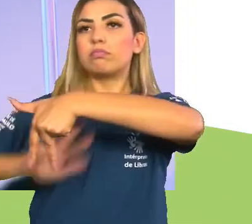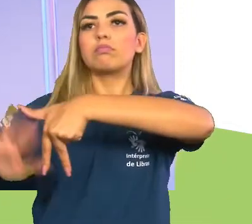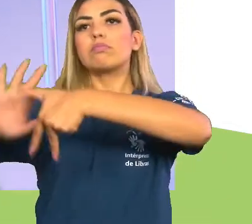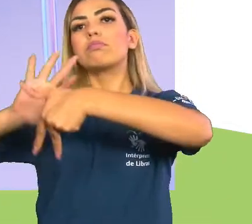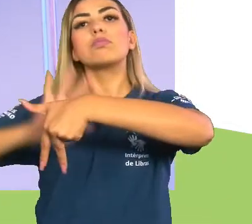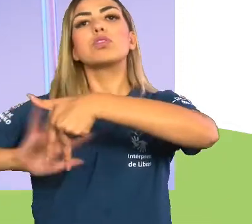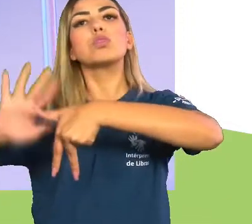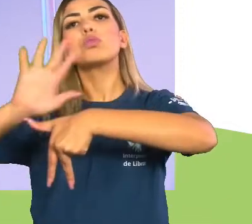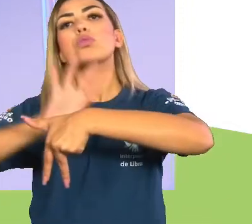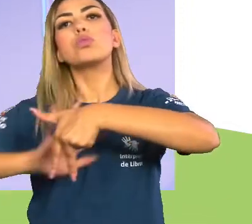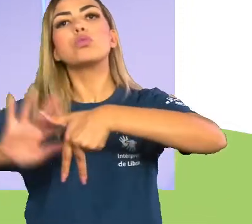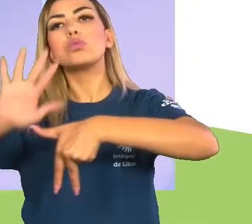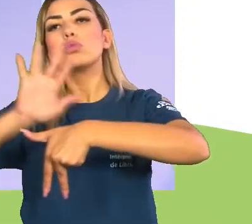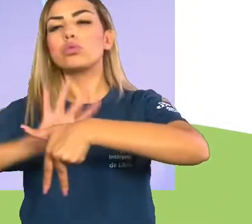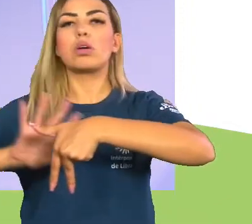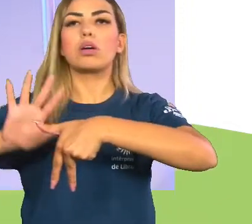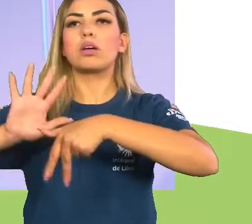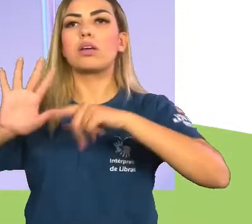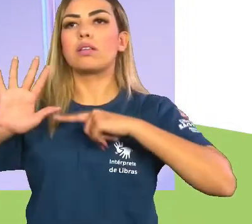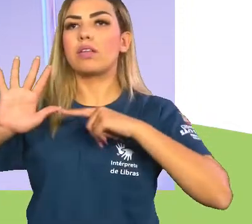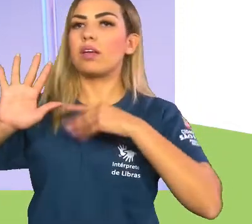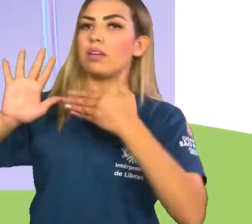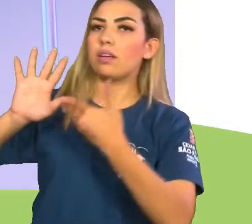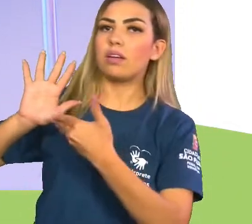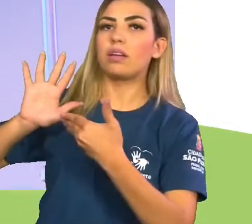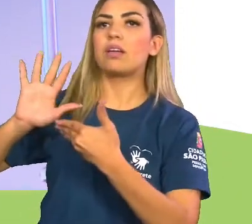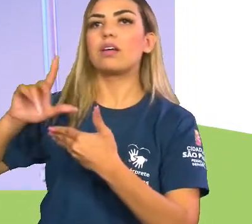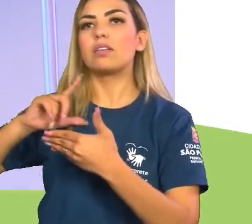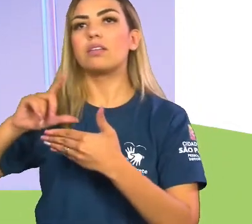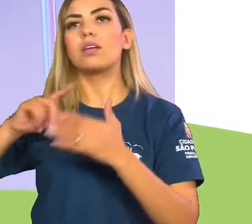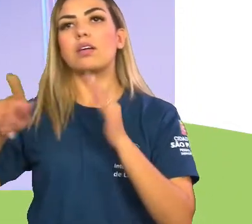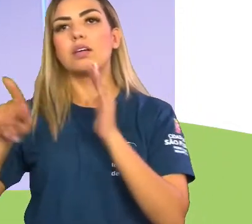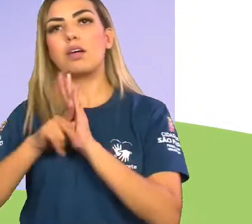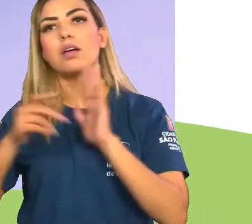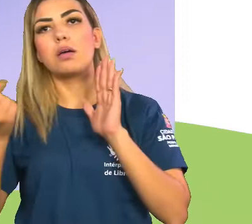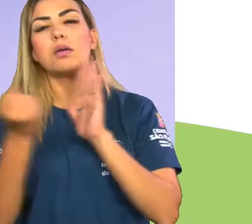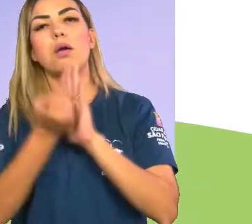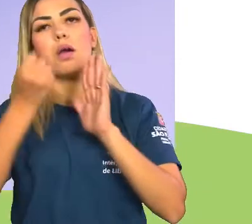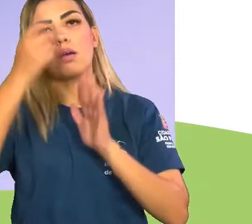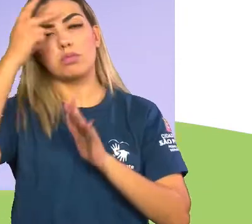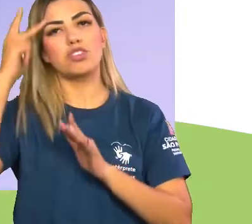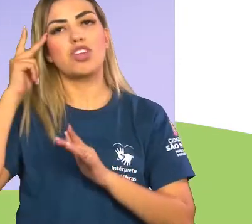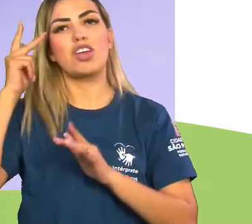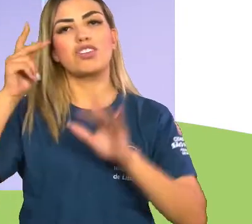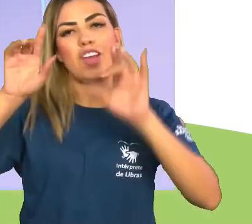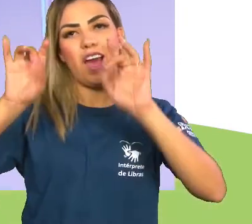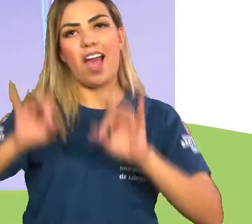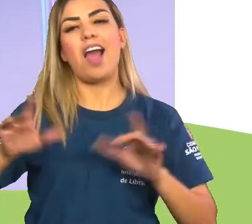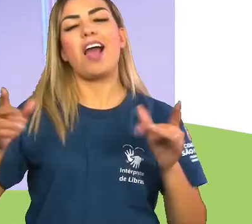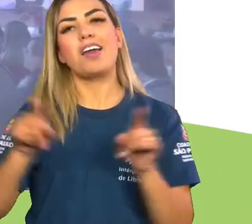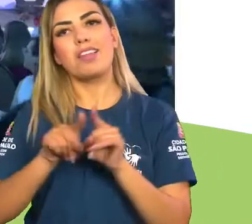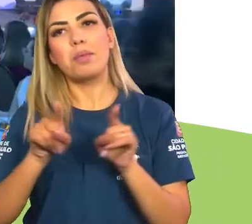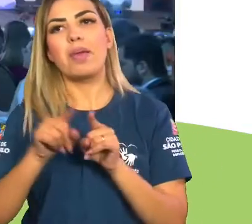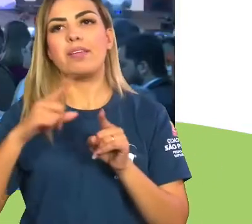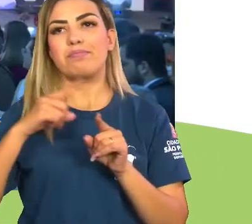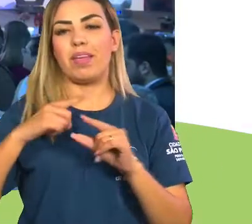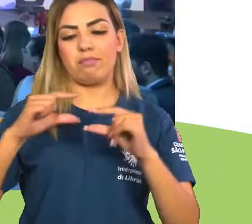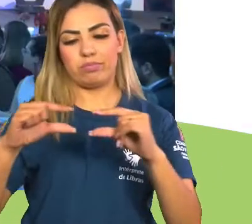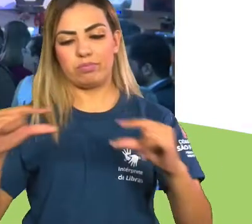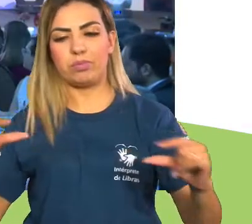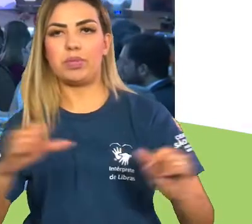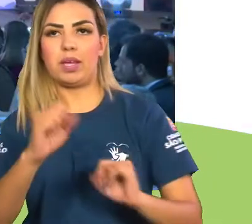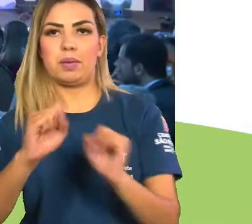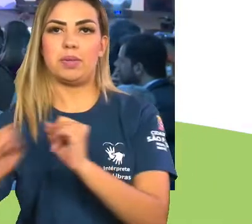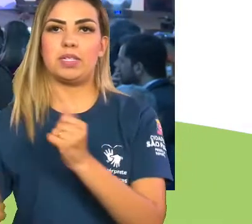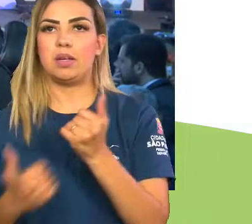falando na frente de um telão que tem aí a logotipo do Prêmio Gente Rara e a logo dos patrocinadores.